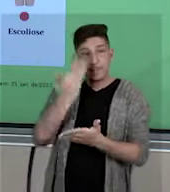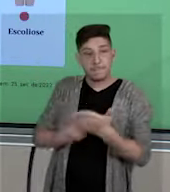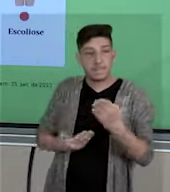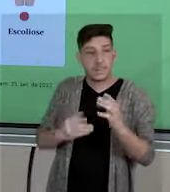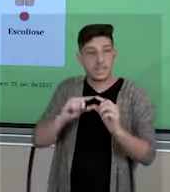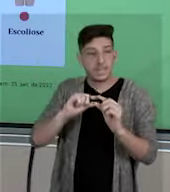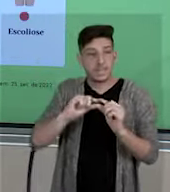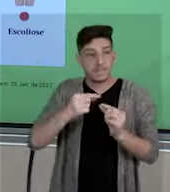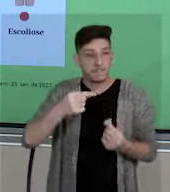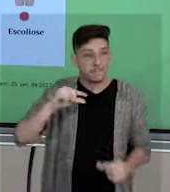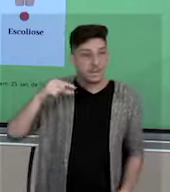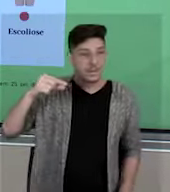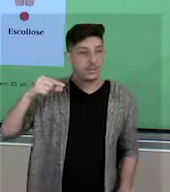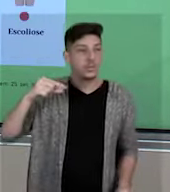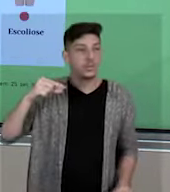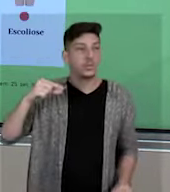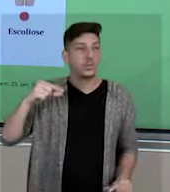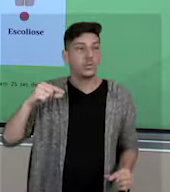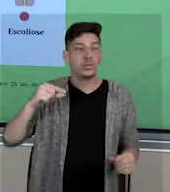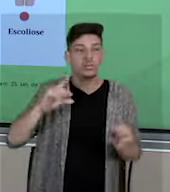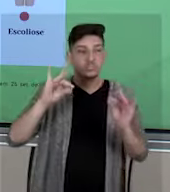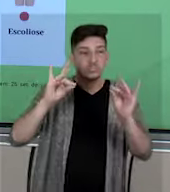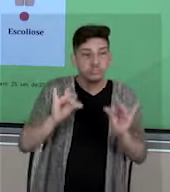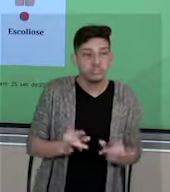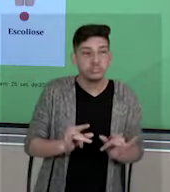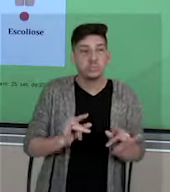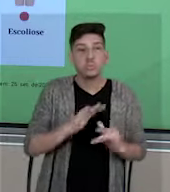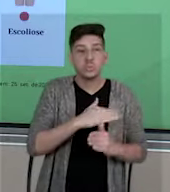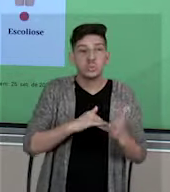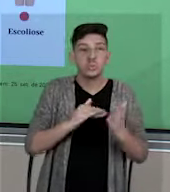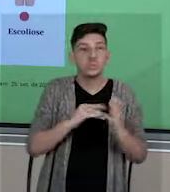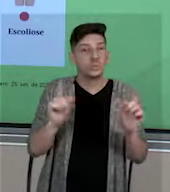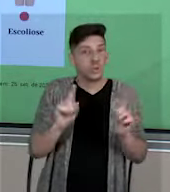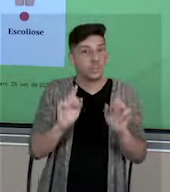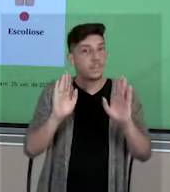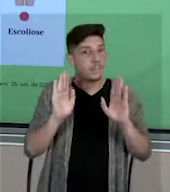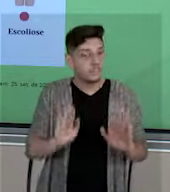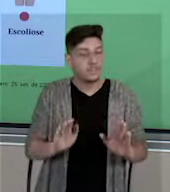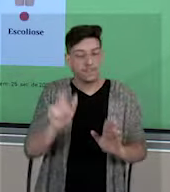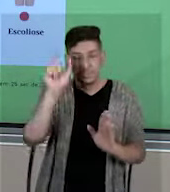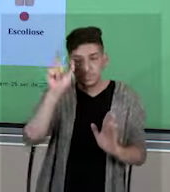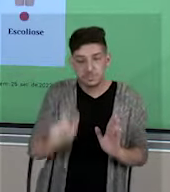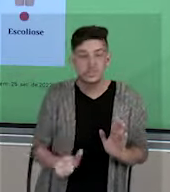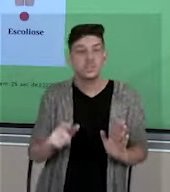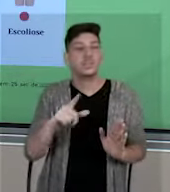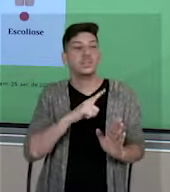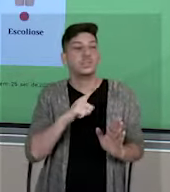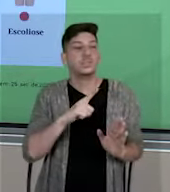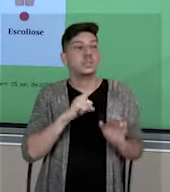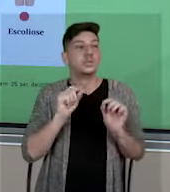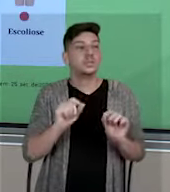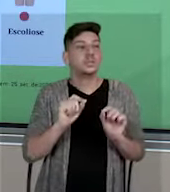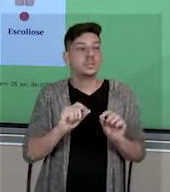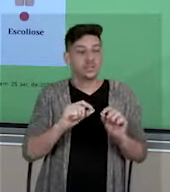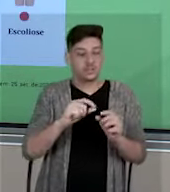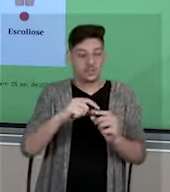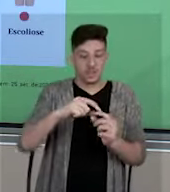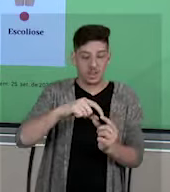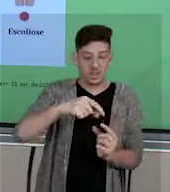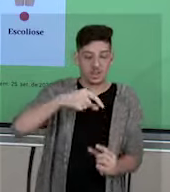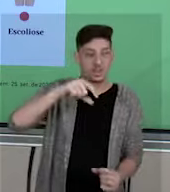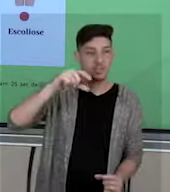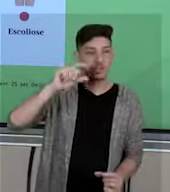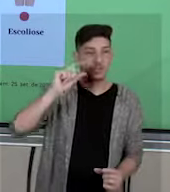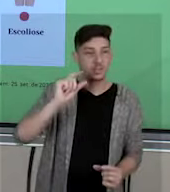não rompe ela totalmente numa região, mas a pessoa fica com aquela vértebra, uma área das